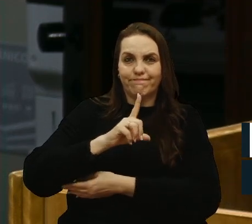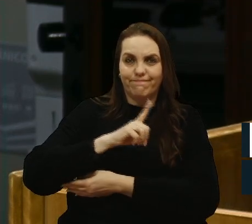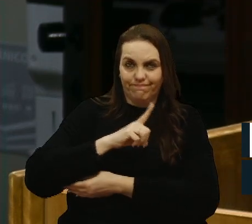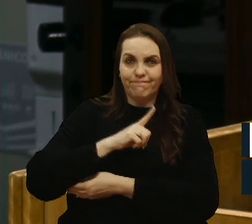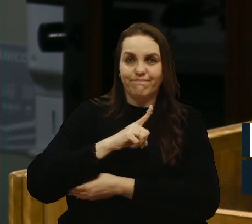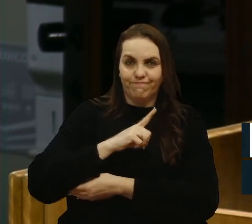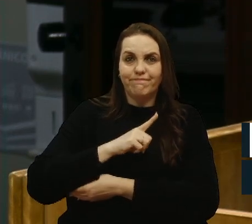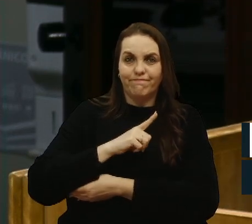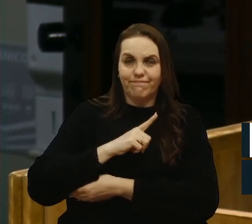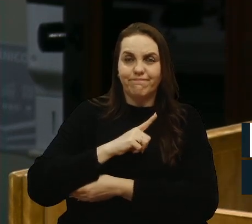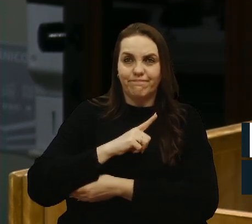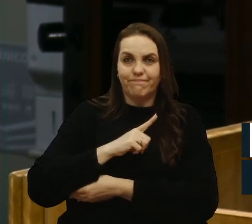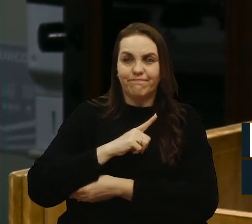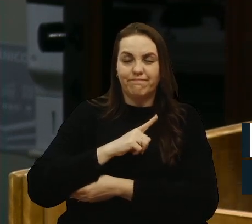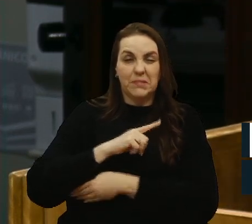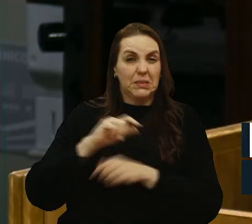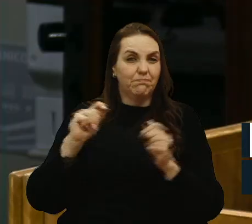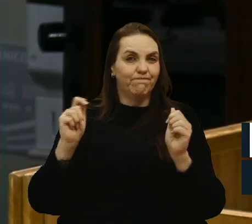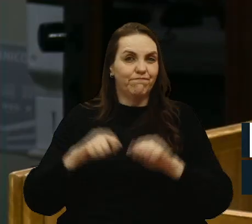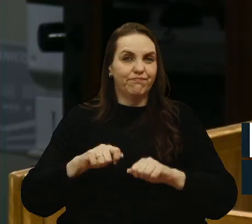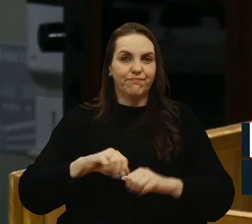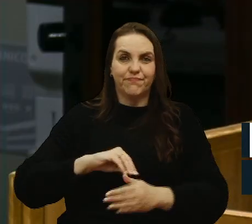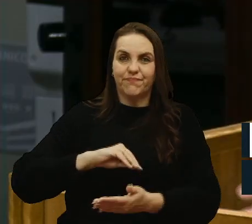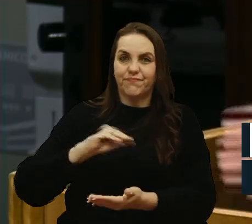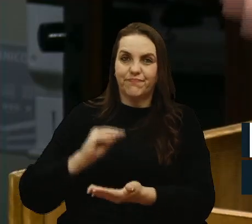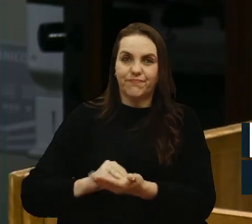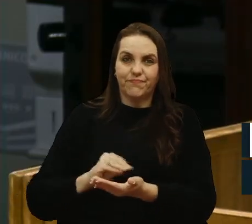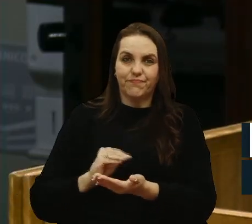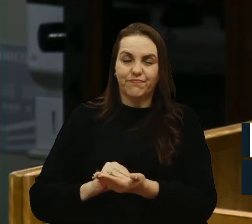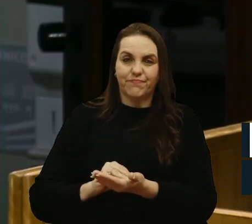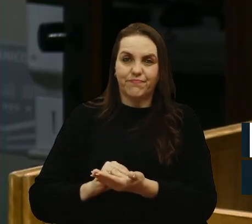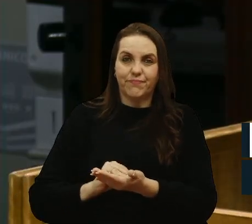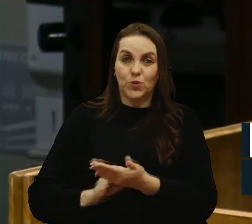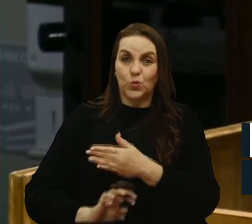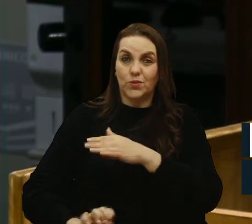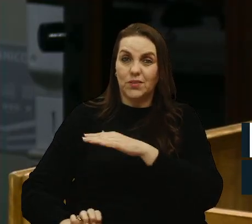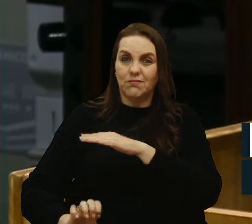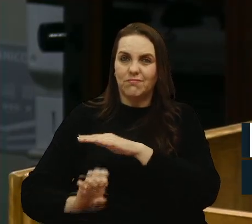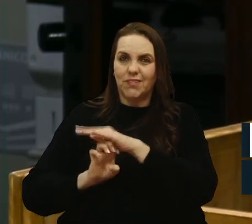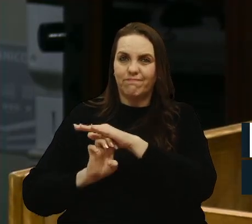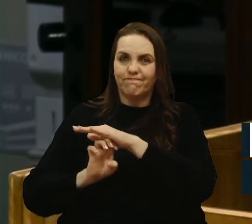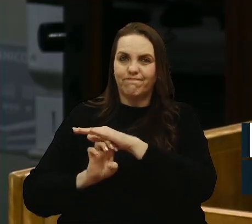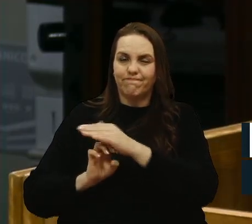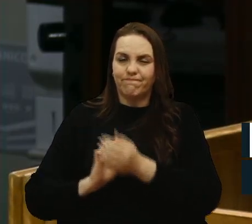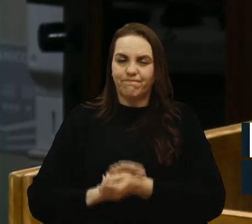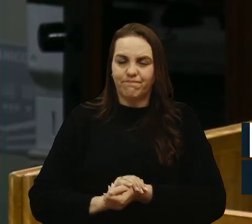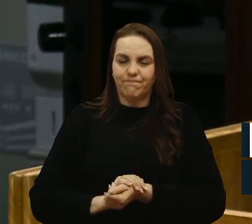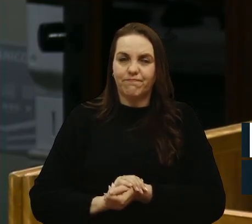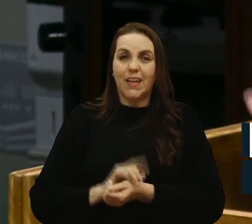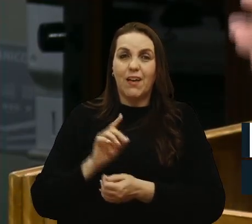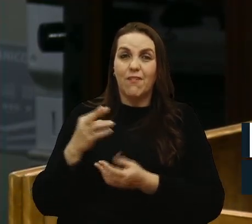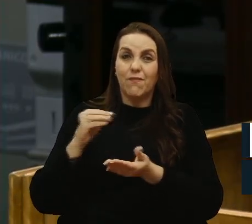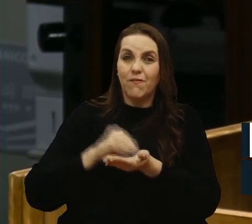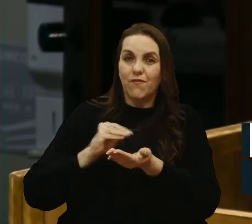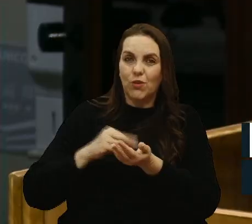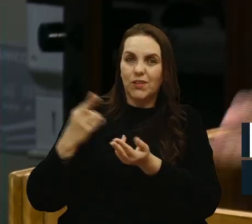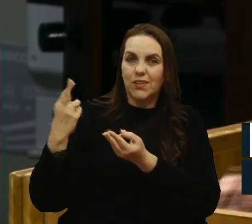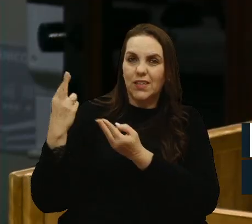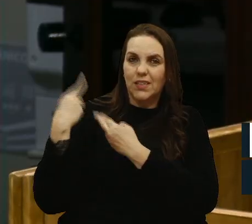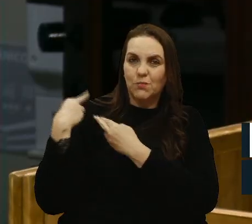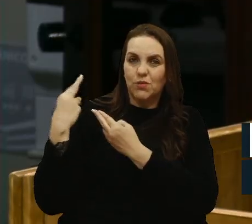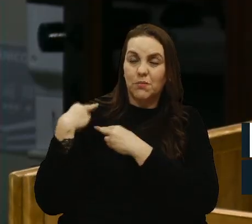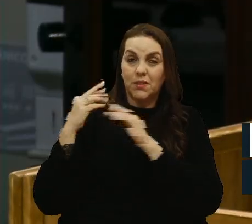frente à incompetência do Estado, à irresponsabilidade